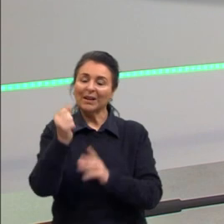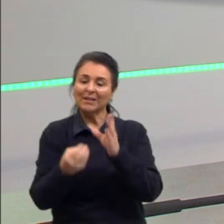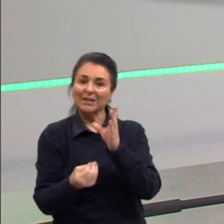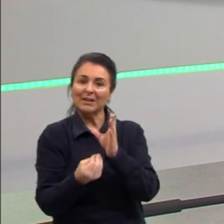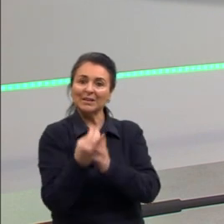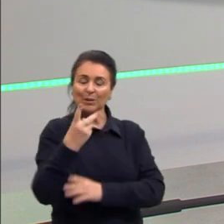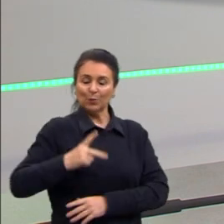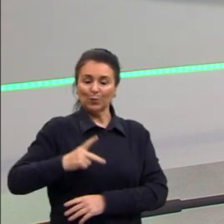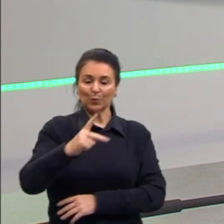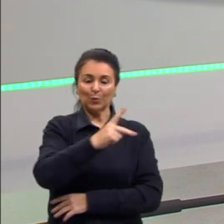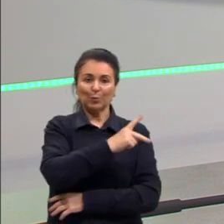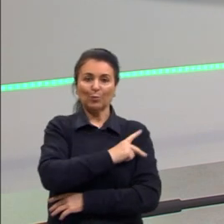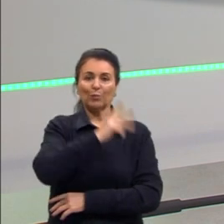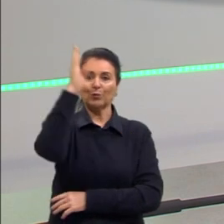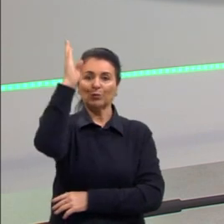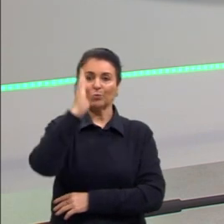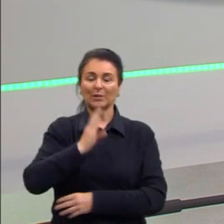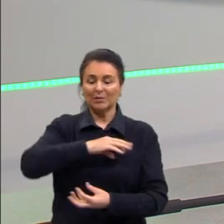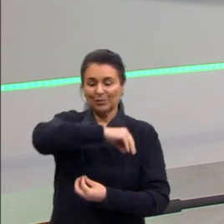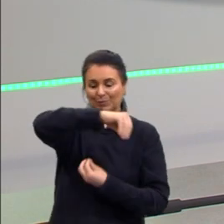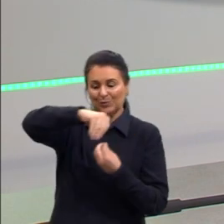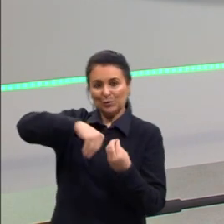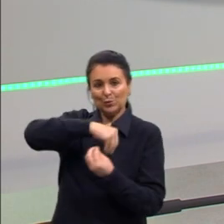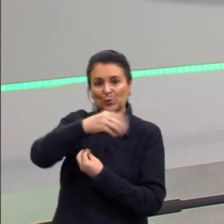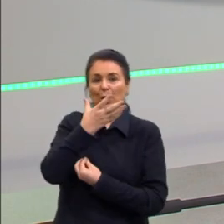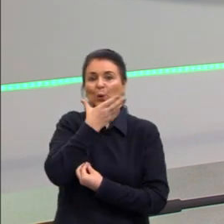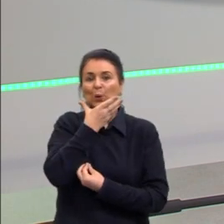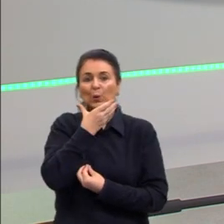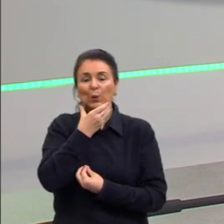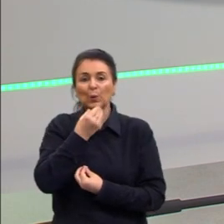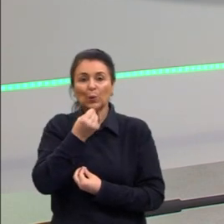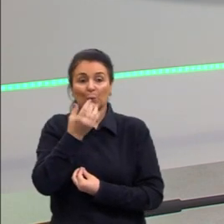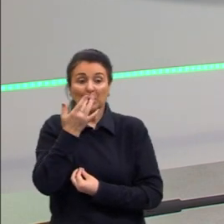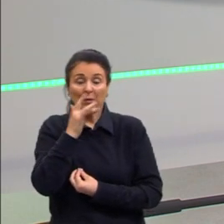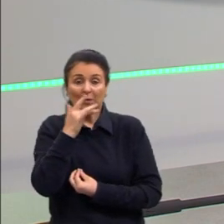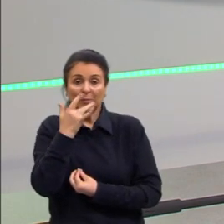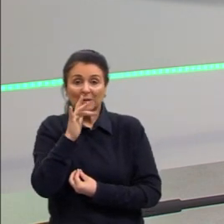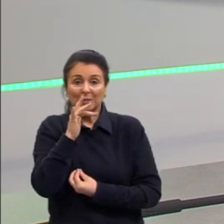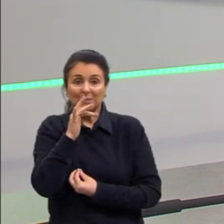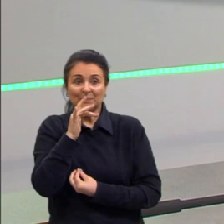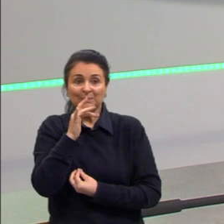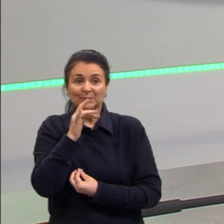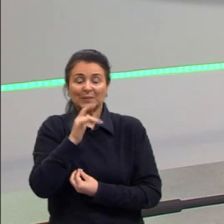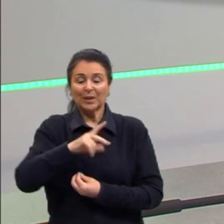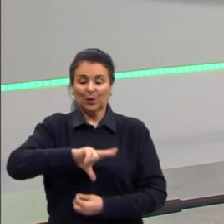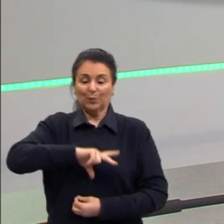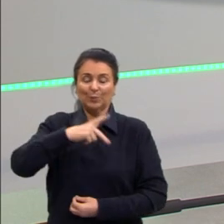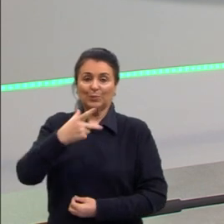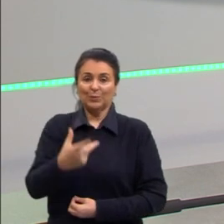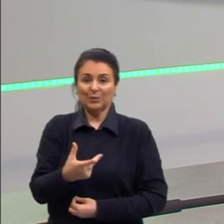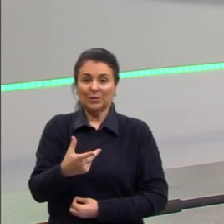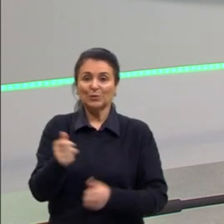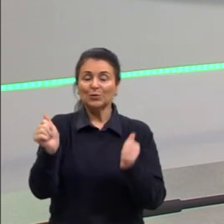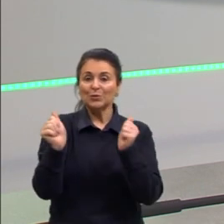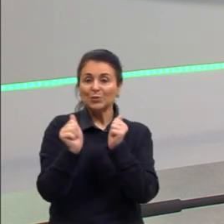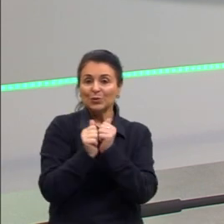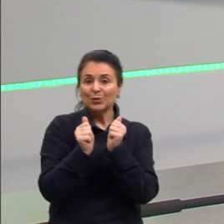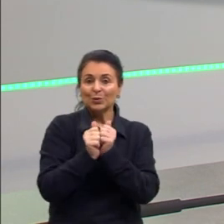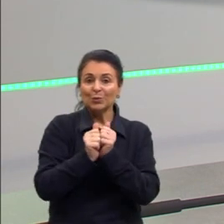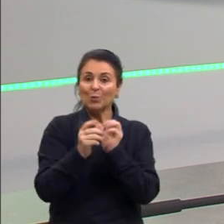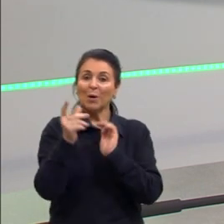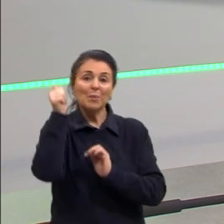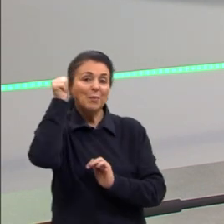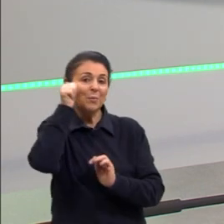do povo brasileiro que é o que uma mistura do homem branco né que é o o português com a